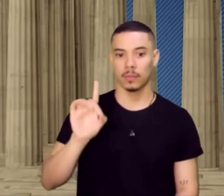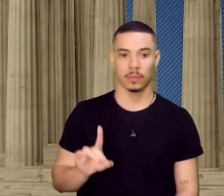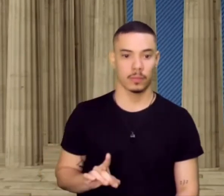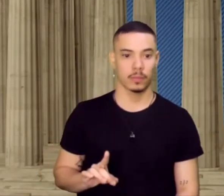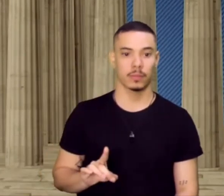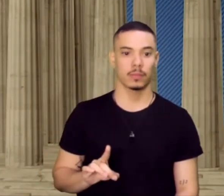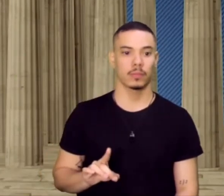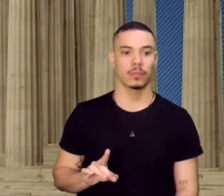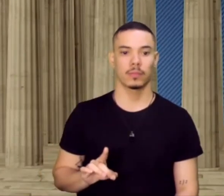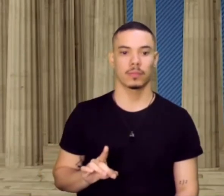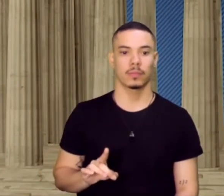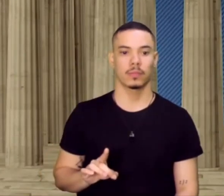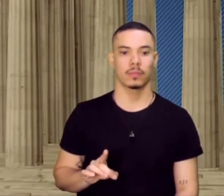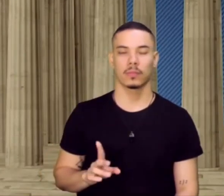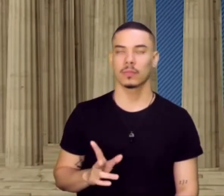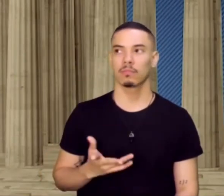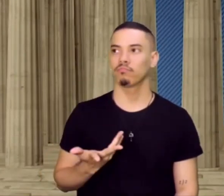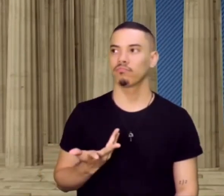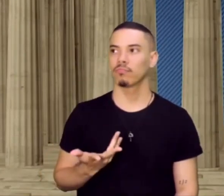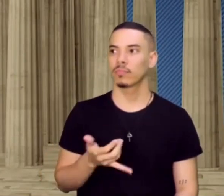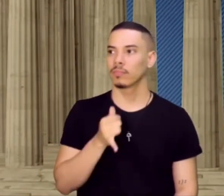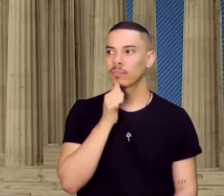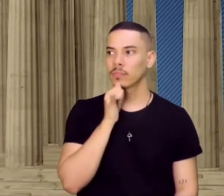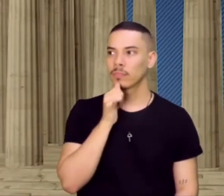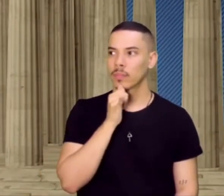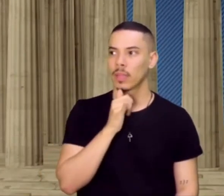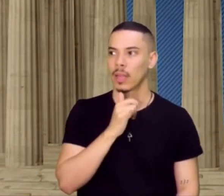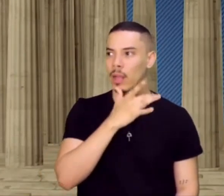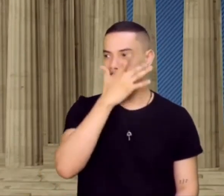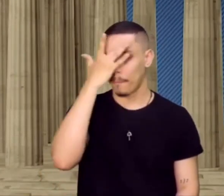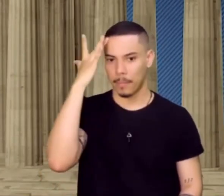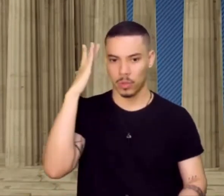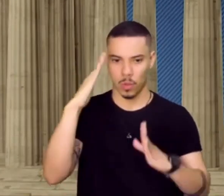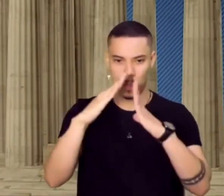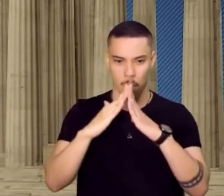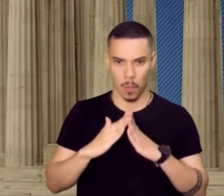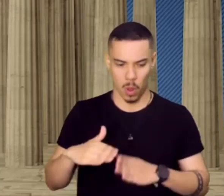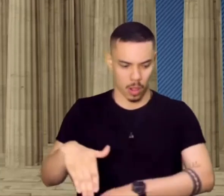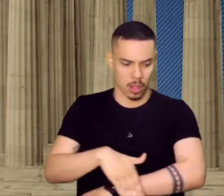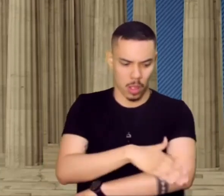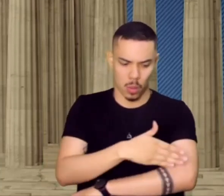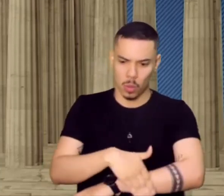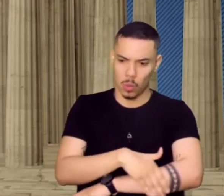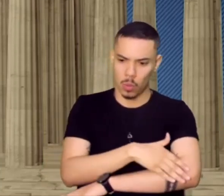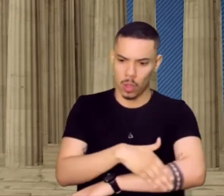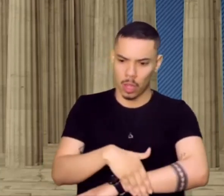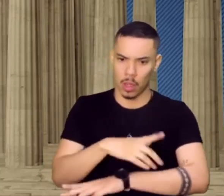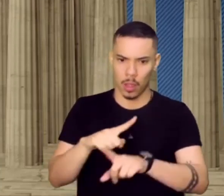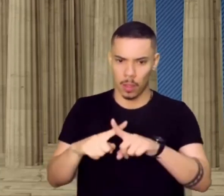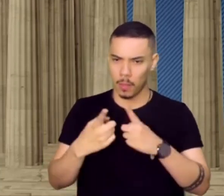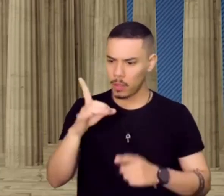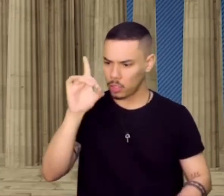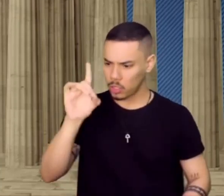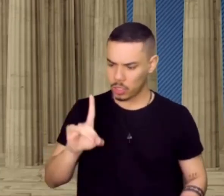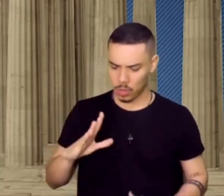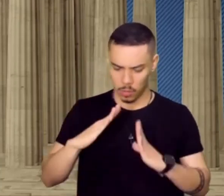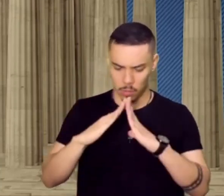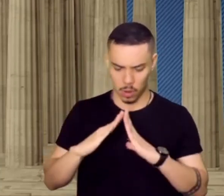ele. Exemplo, as pessoas moram na rua, elas têm o direito de uma moradia, que elas não têm uma moradia.